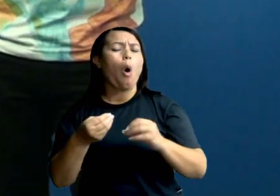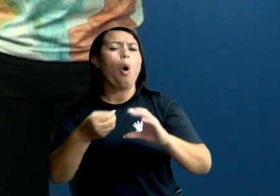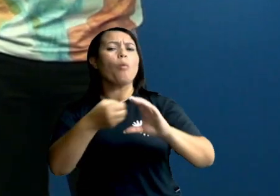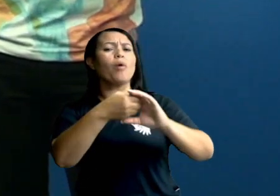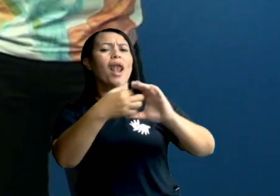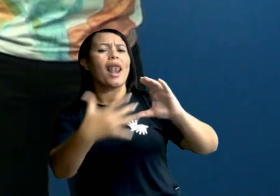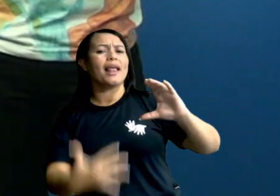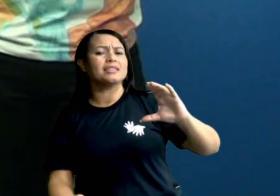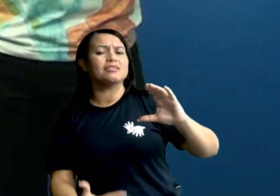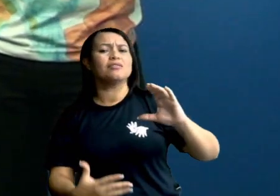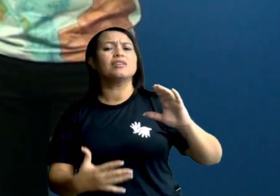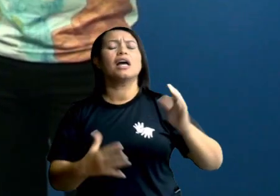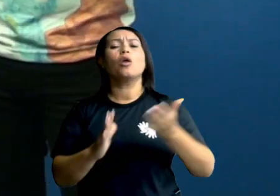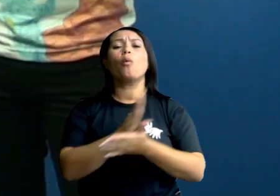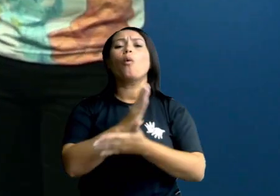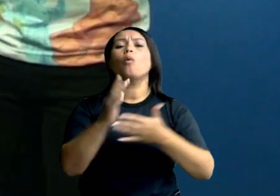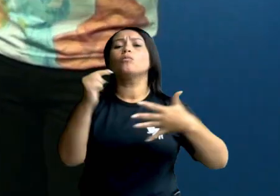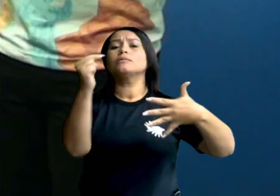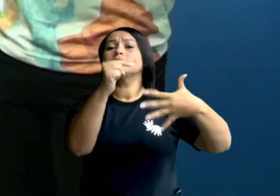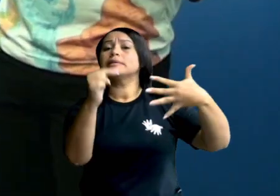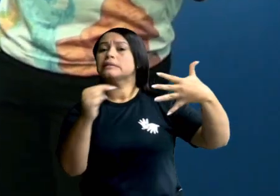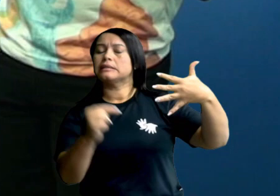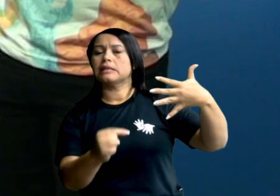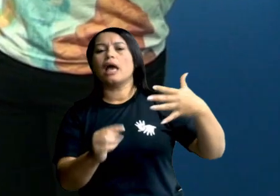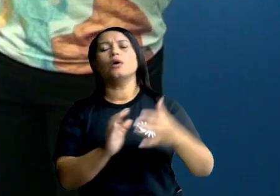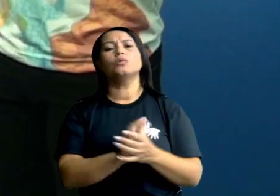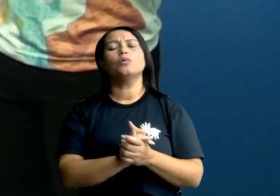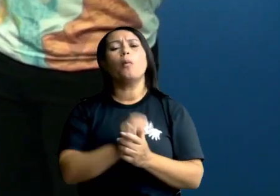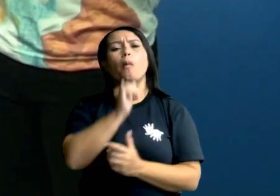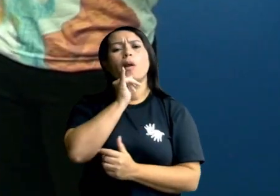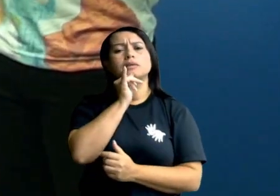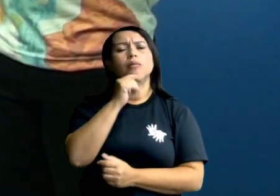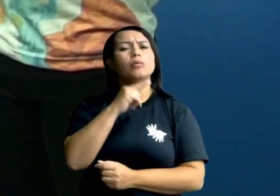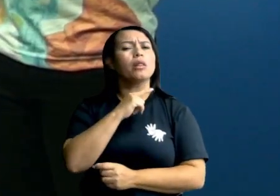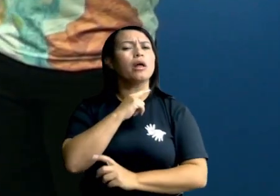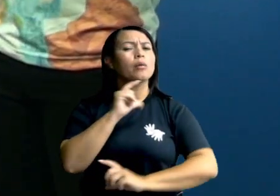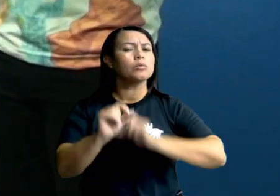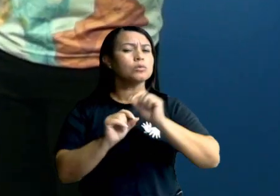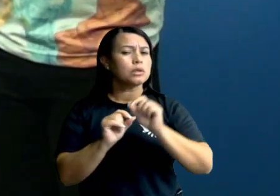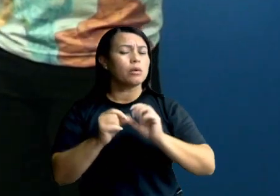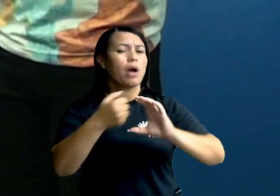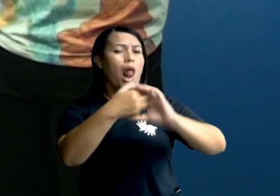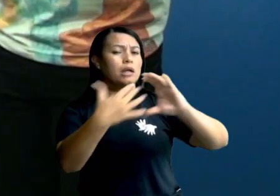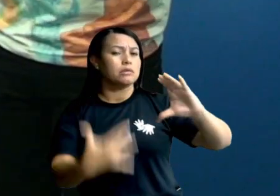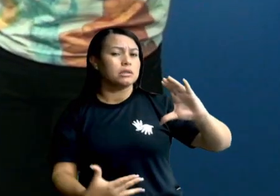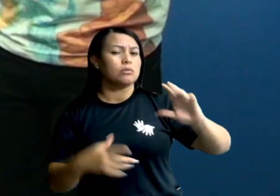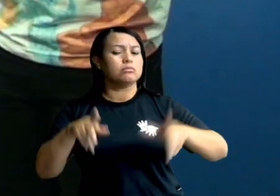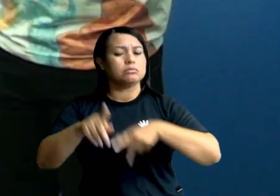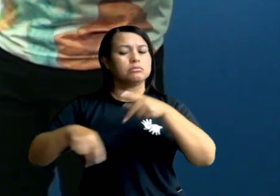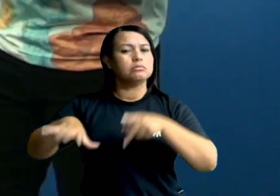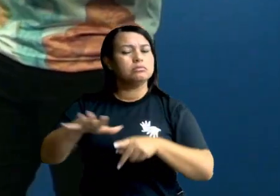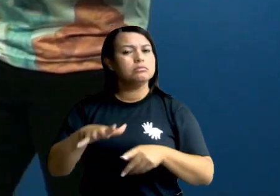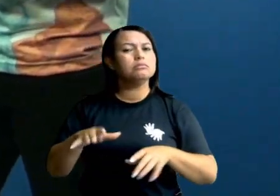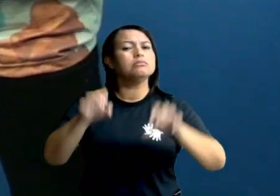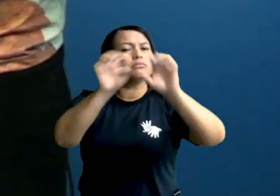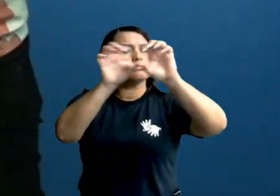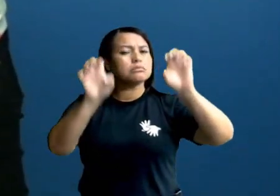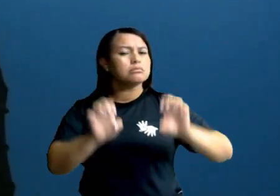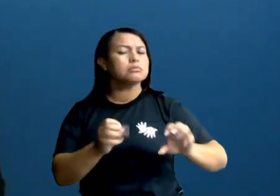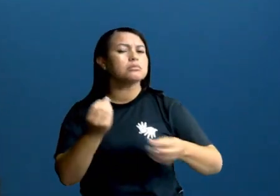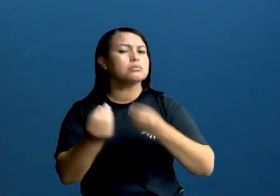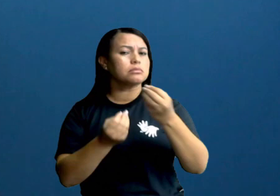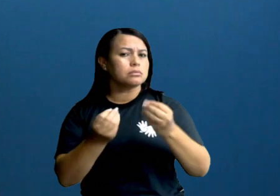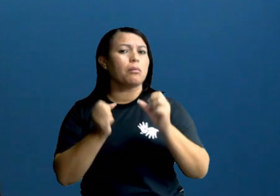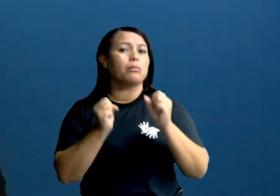com alguns critérios. Por exemplo, a gente tem uma classificação da população, uma estrutura da população que pode